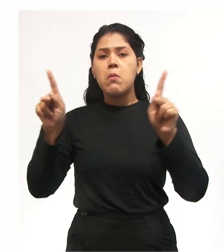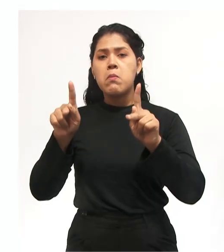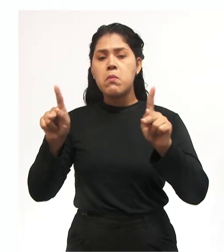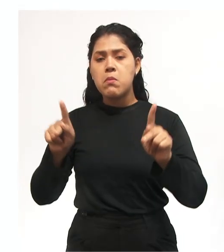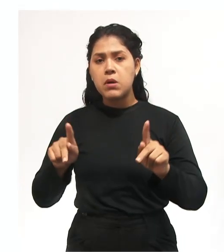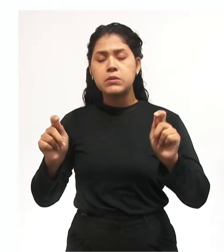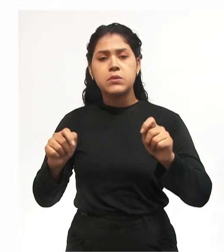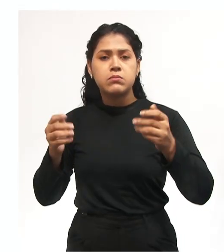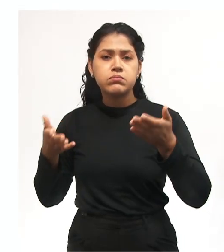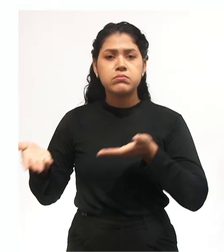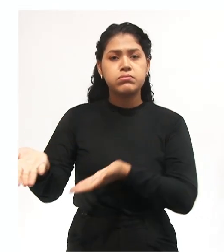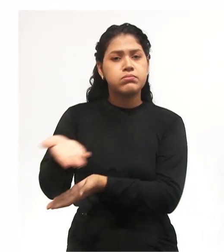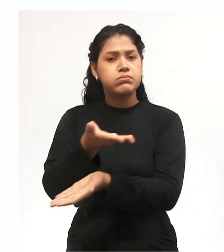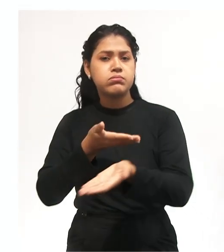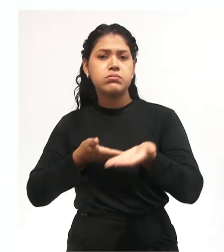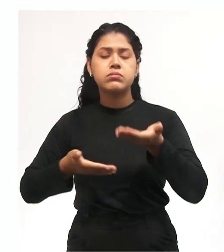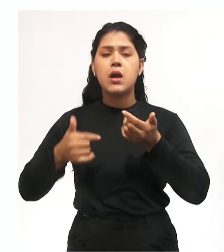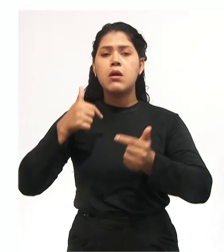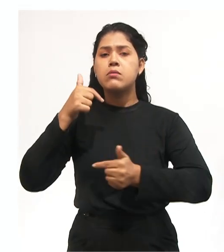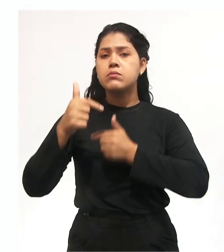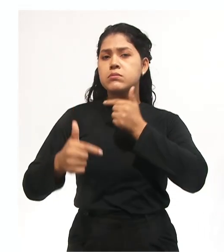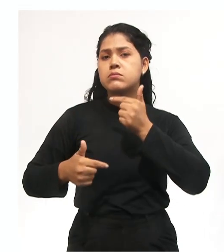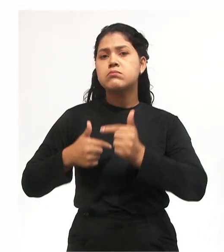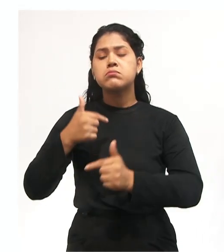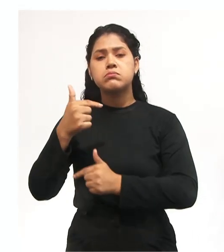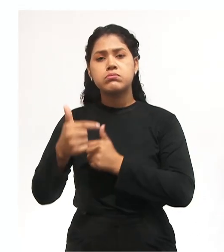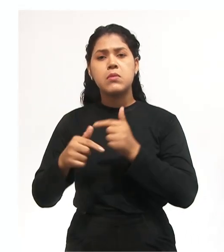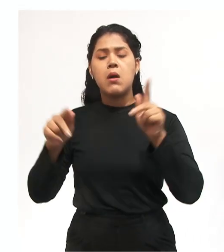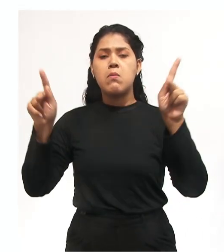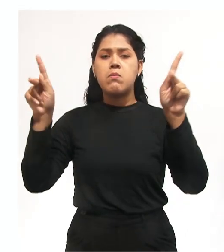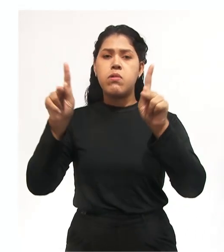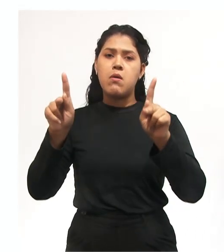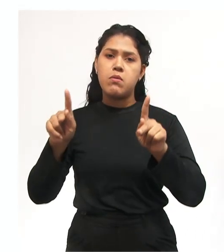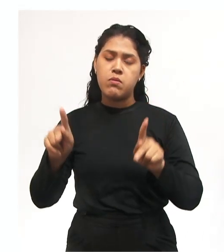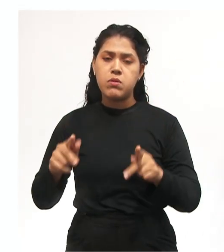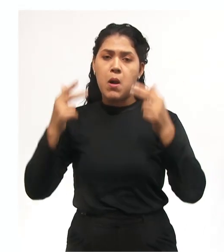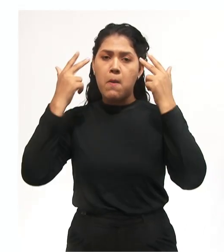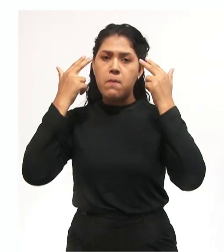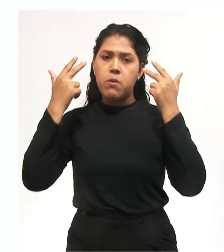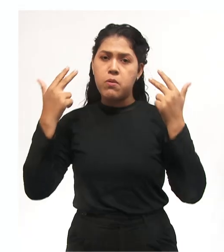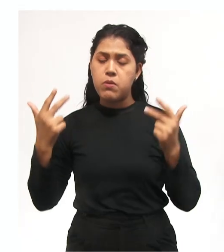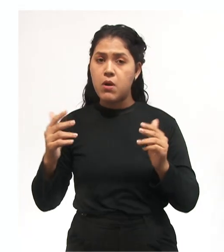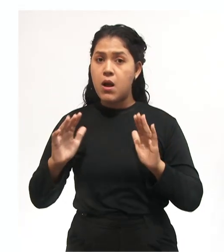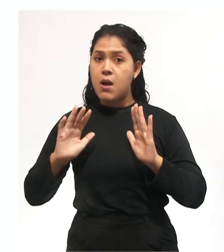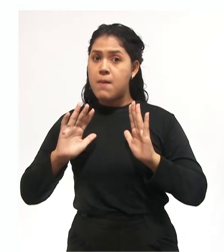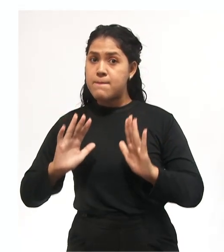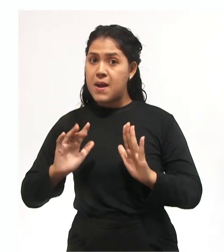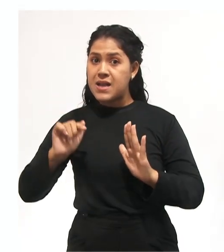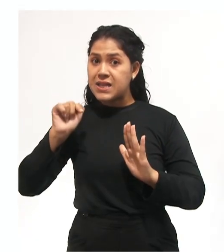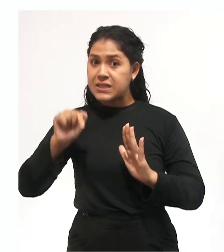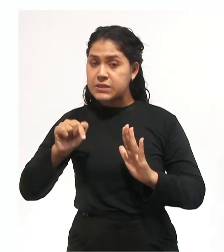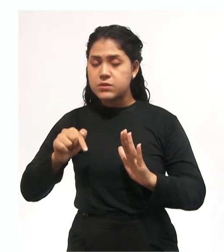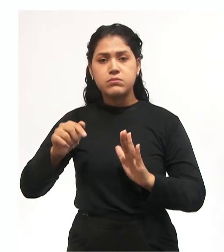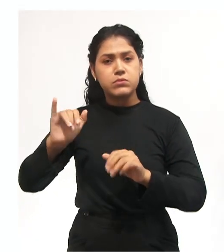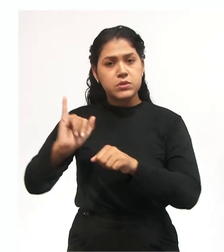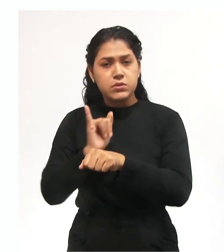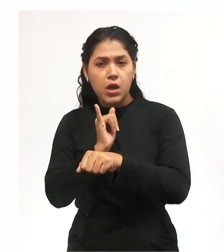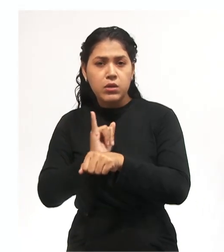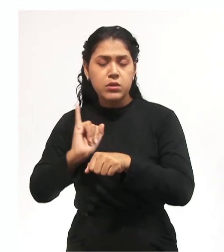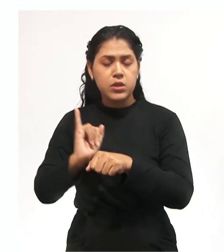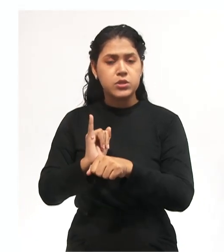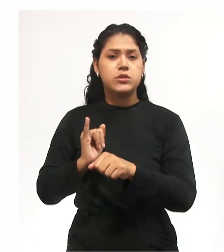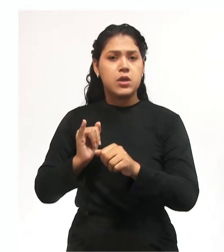prazeroso para a pessoa permanecer trabalhando. Então, esse processo orienta a criação de